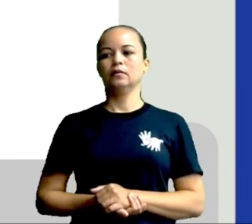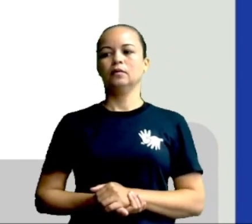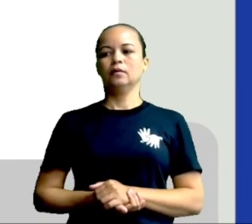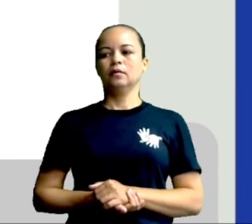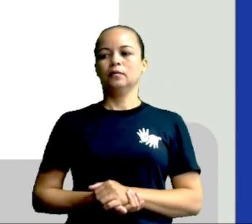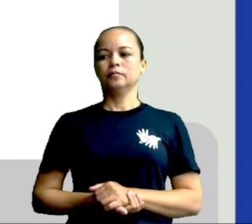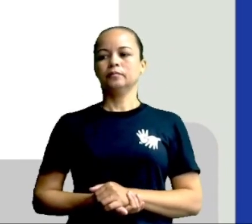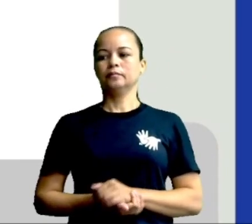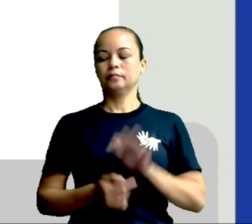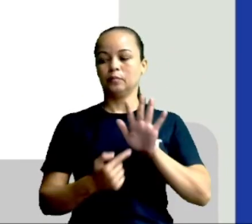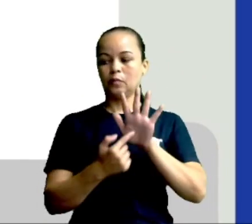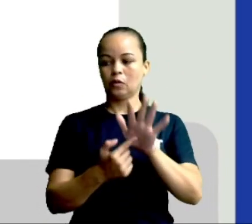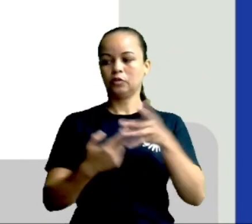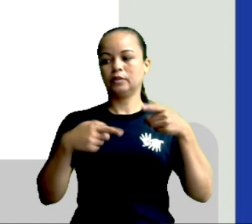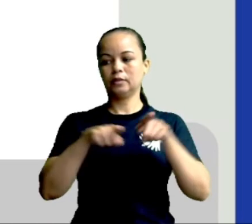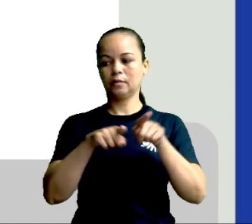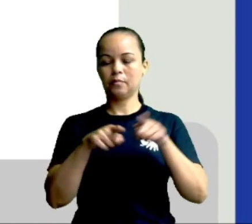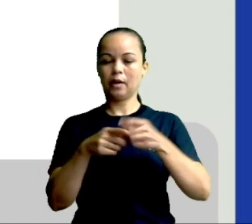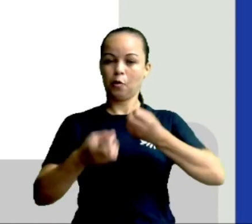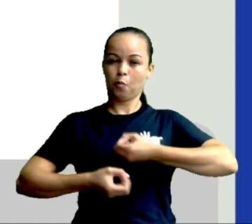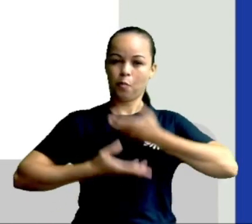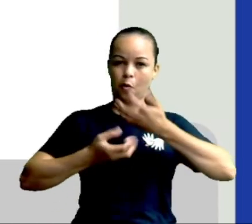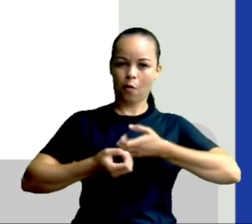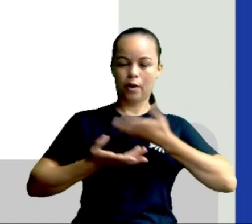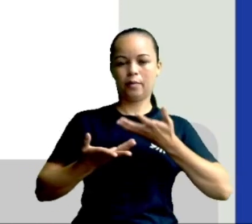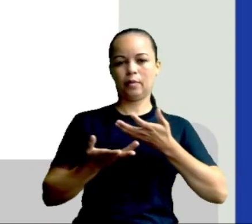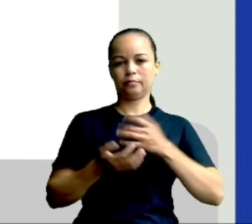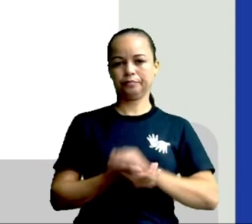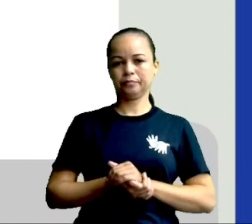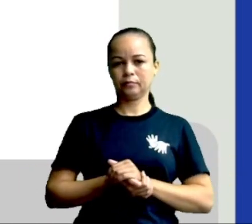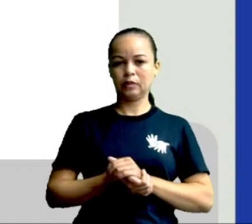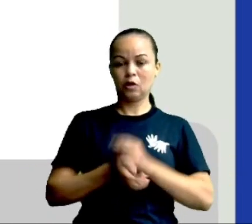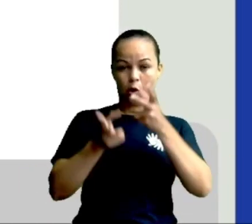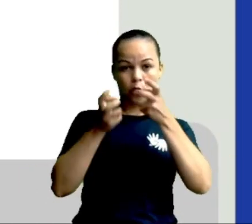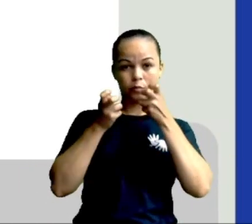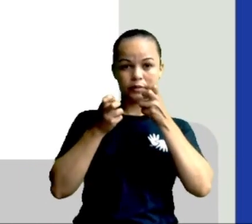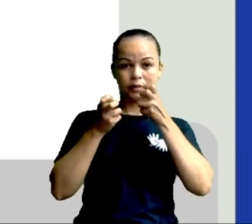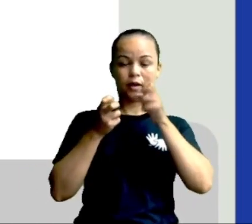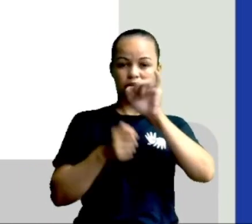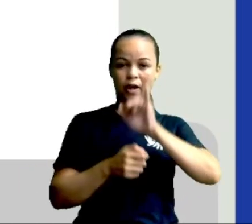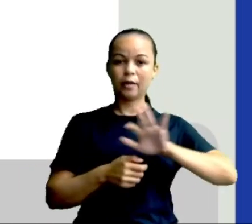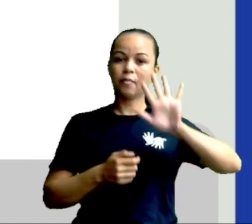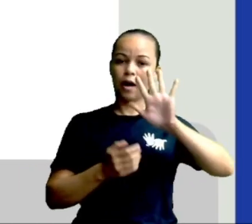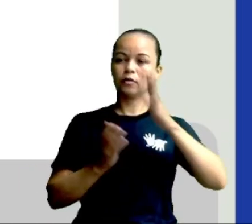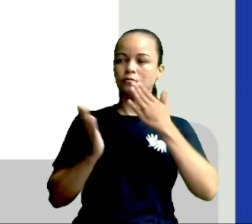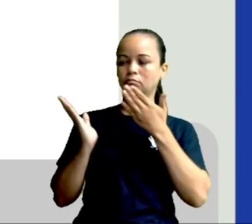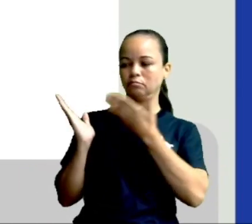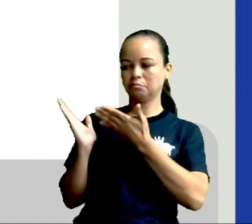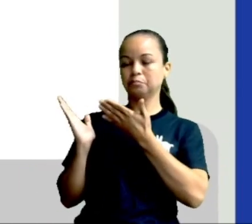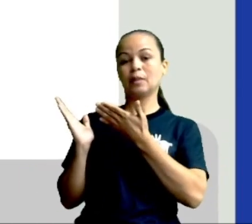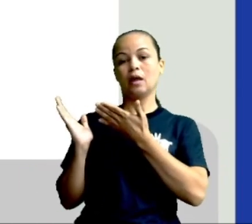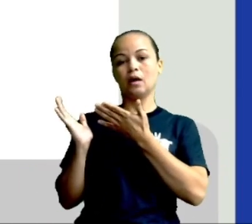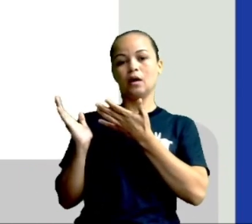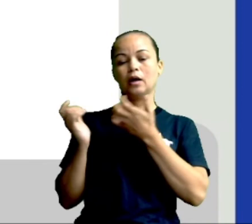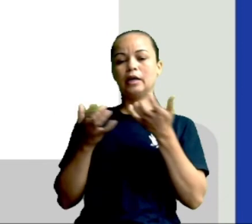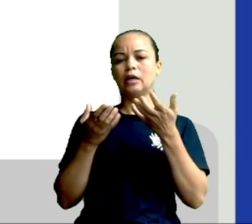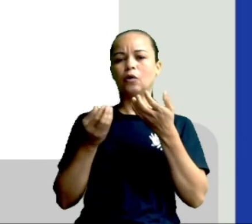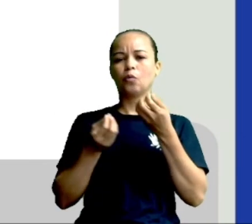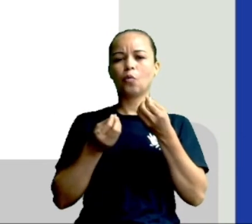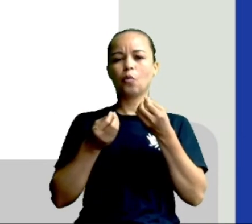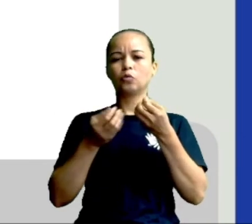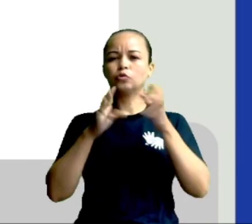Aqui também um poema. Percebam que esse poema ele não é construído da forma mais